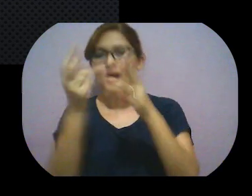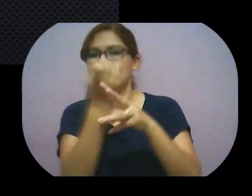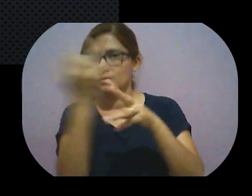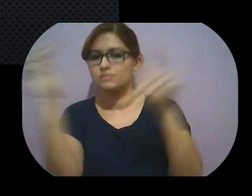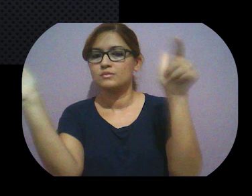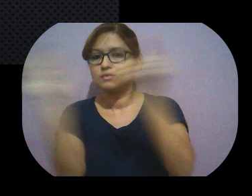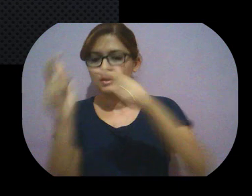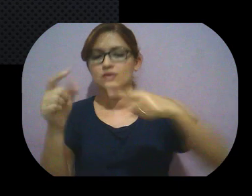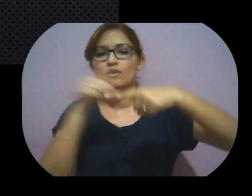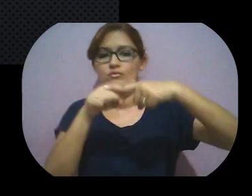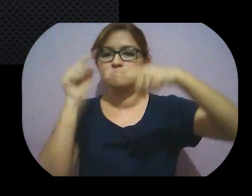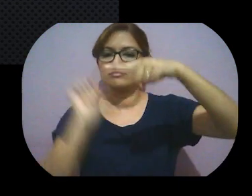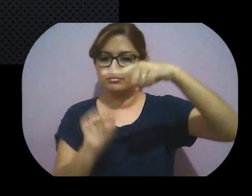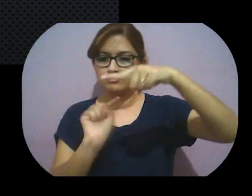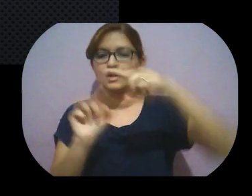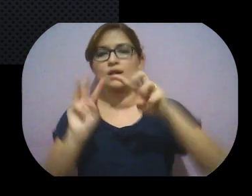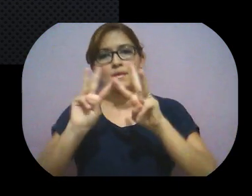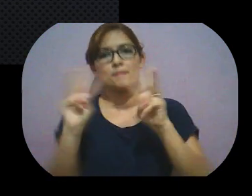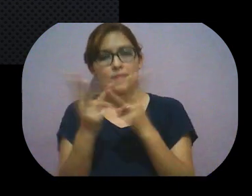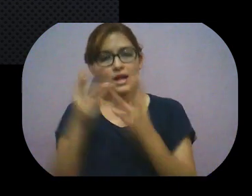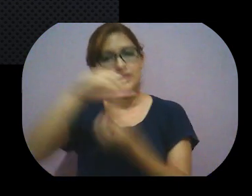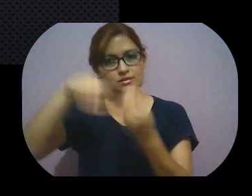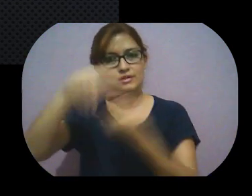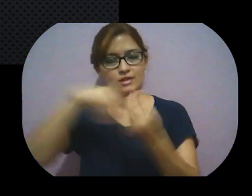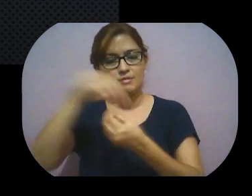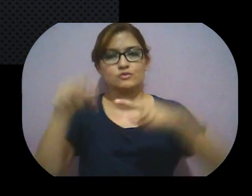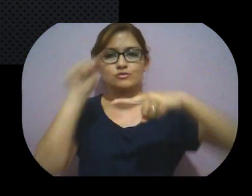duas grandezas, a comparação entre duas grandezas de